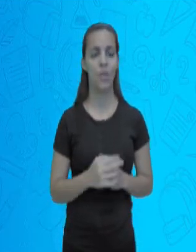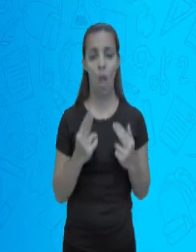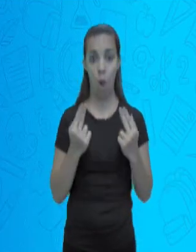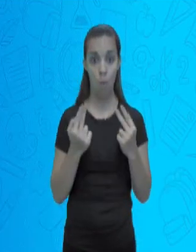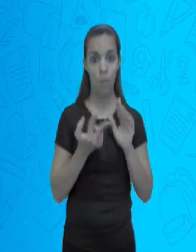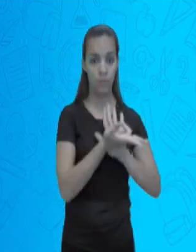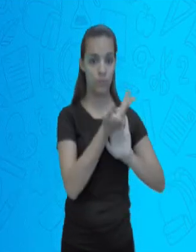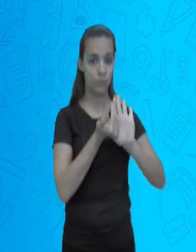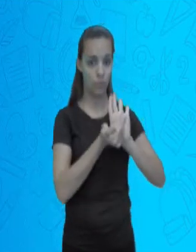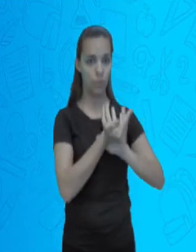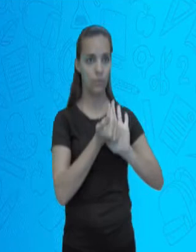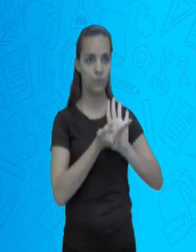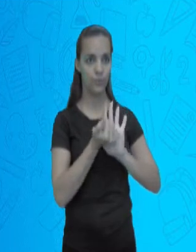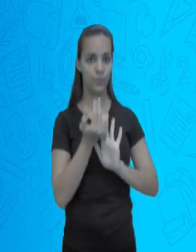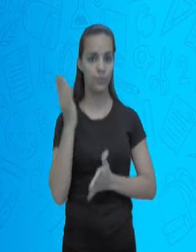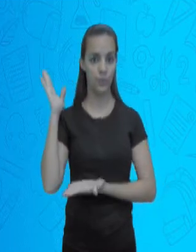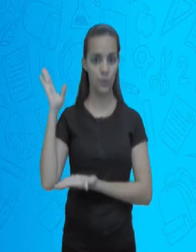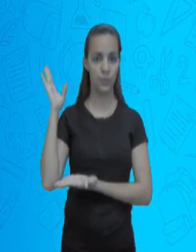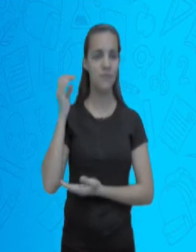90 graus ali.